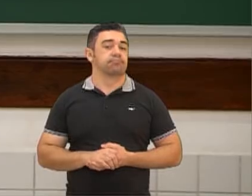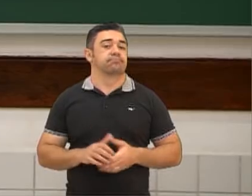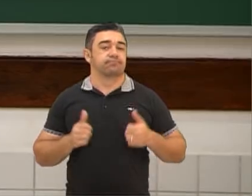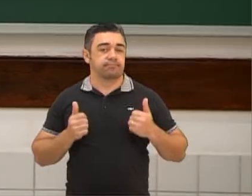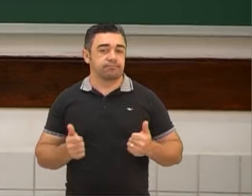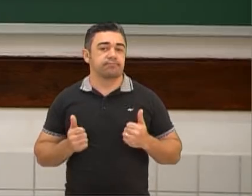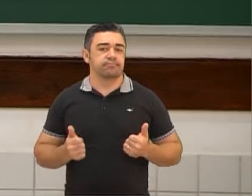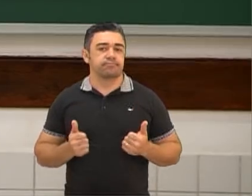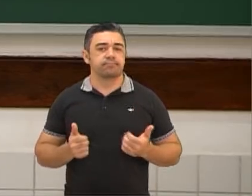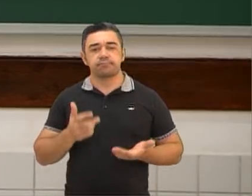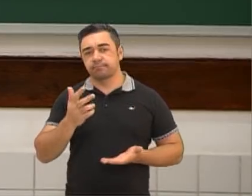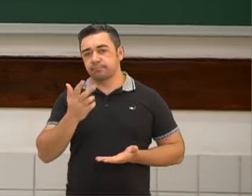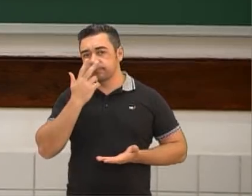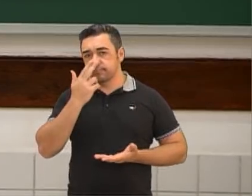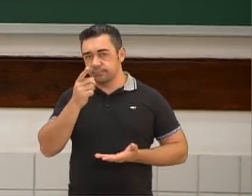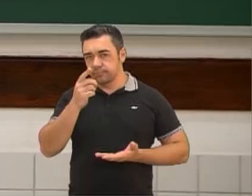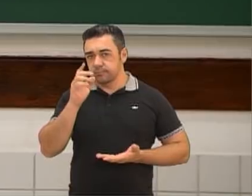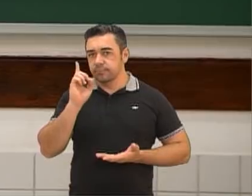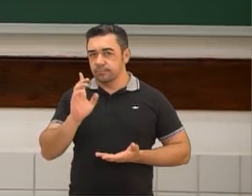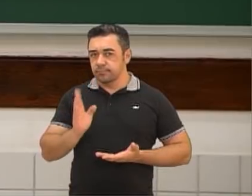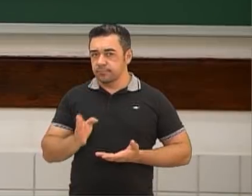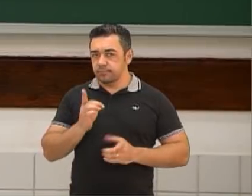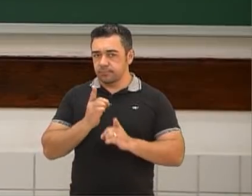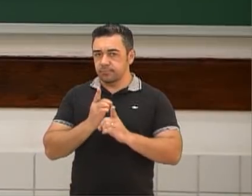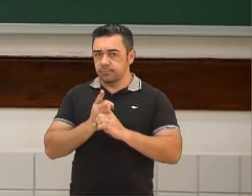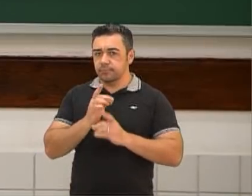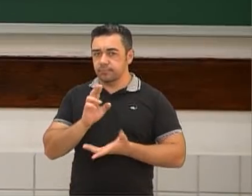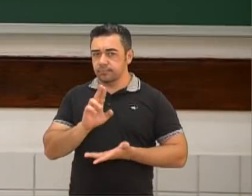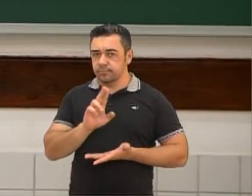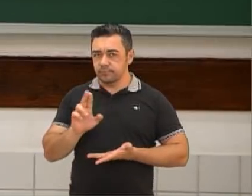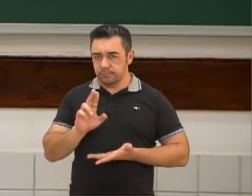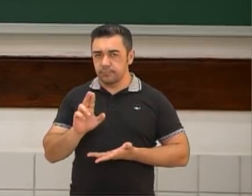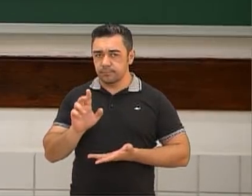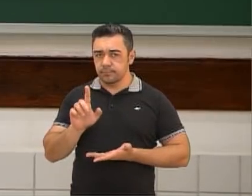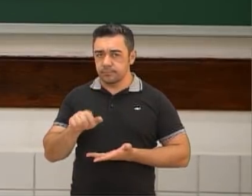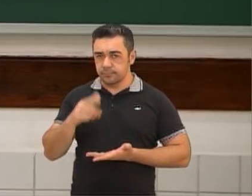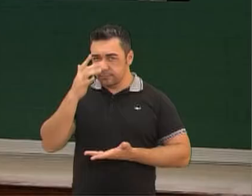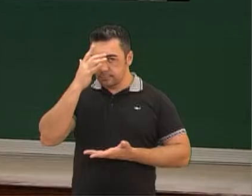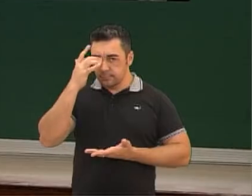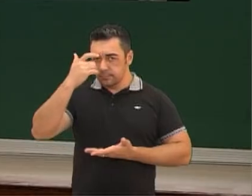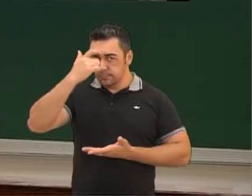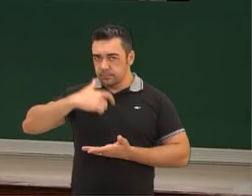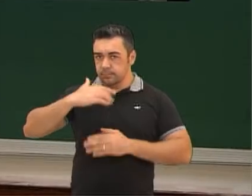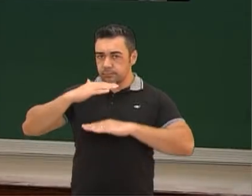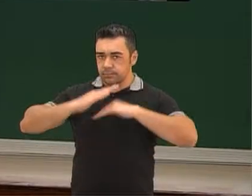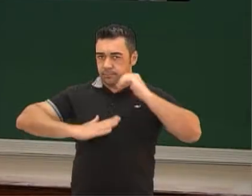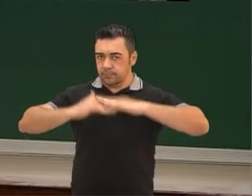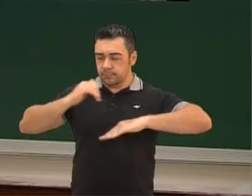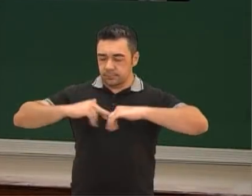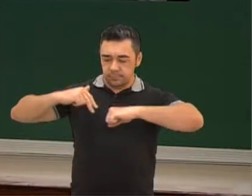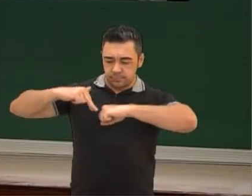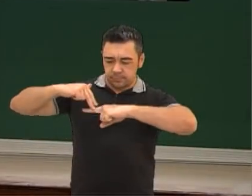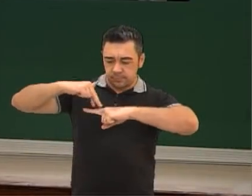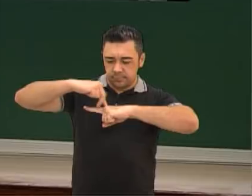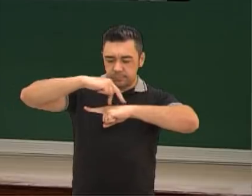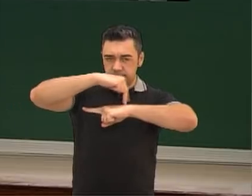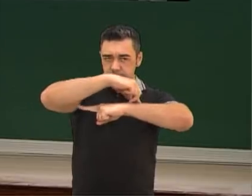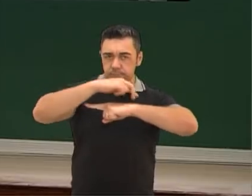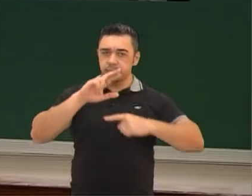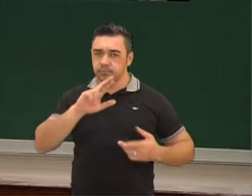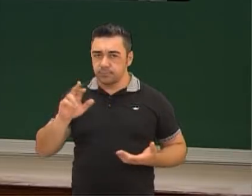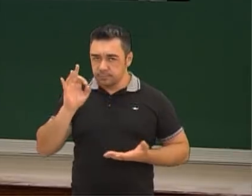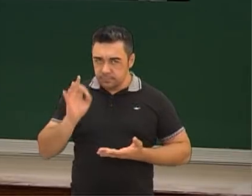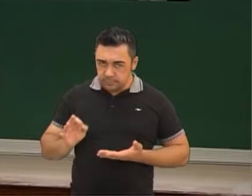Muito bem. Eu acredito que você identificou, né? Esse exercício também está muito fácil, né? Vocês com certeza